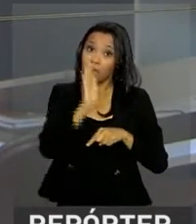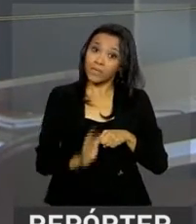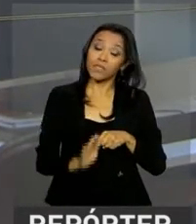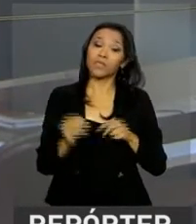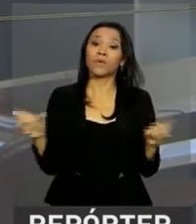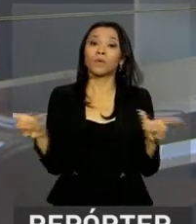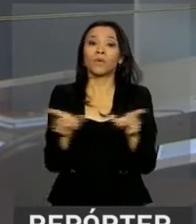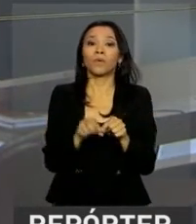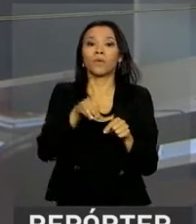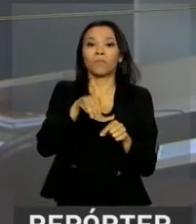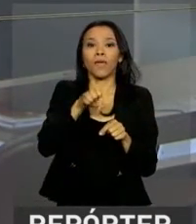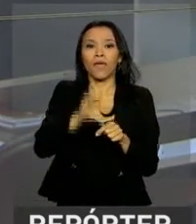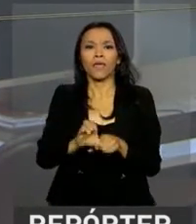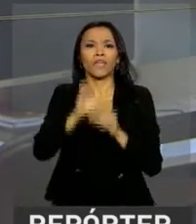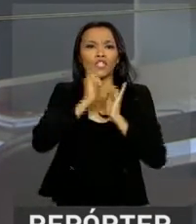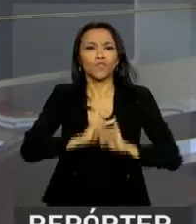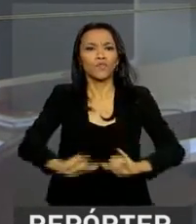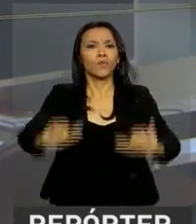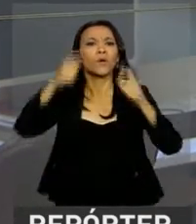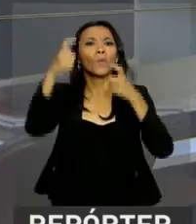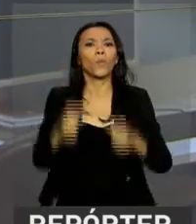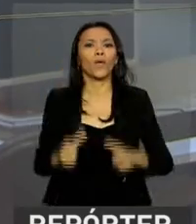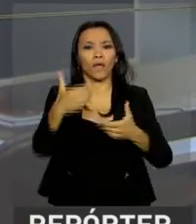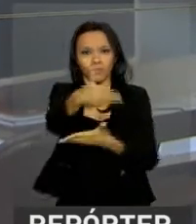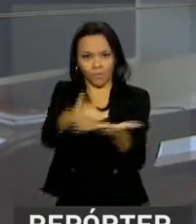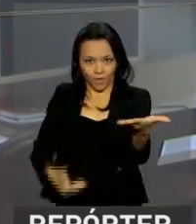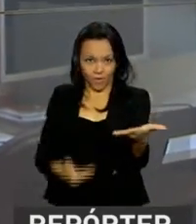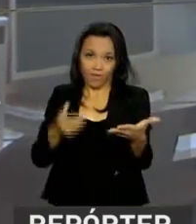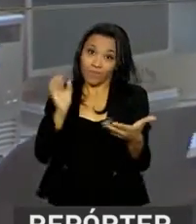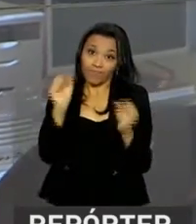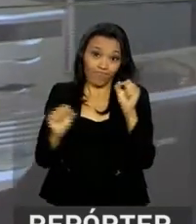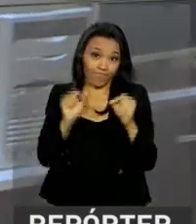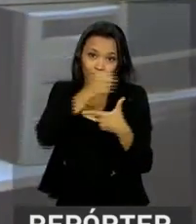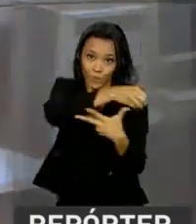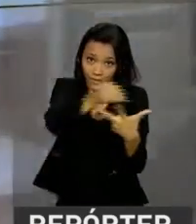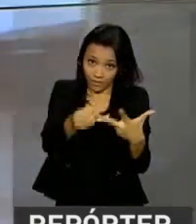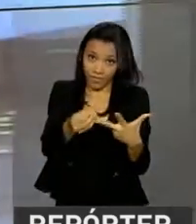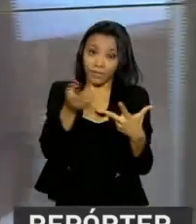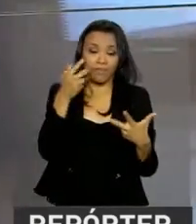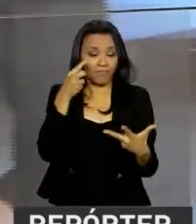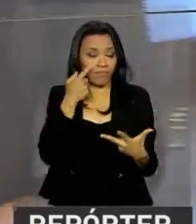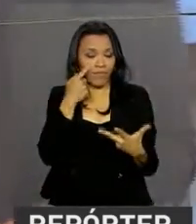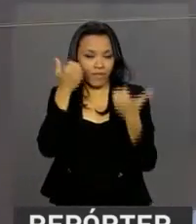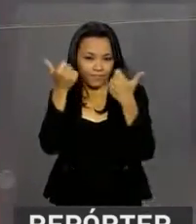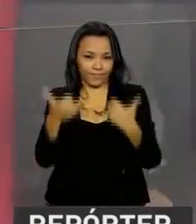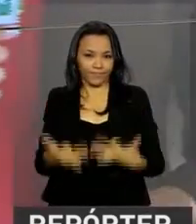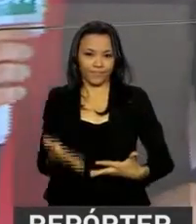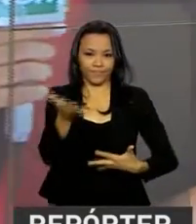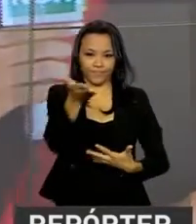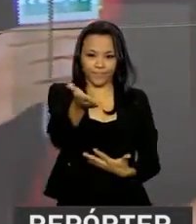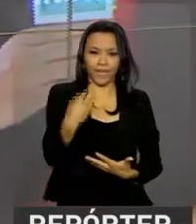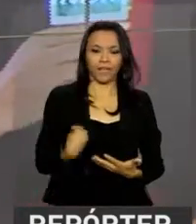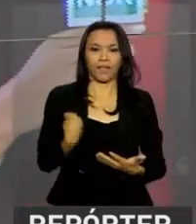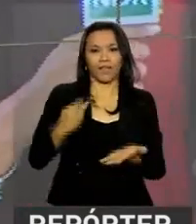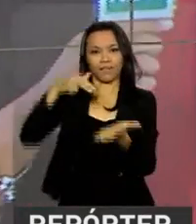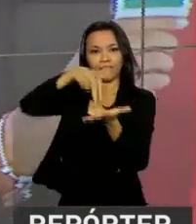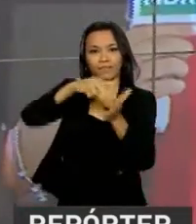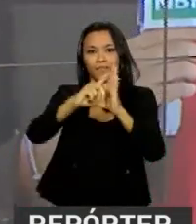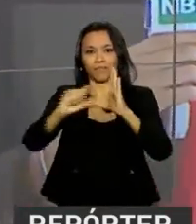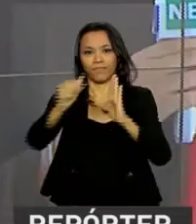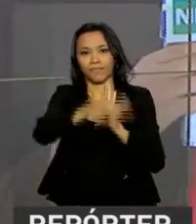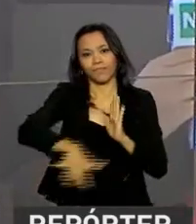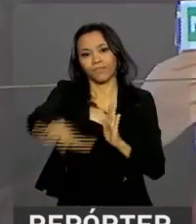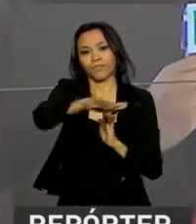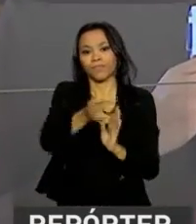divulga hoje os locais de provas do enem vamos saber os detalhes ao vivo com gabriela noronha que está no palácio do planalto e gabriela bom